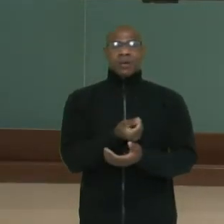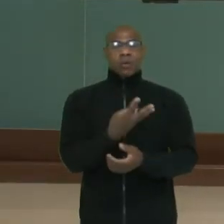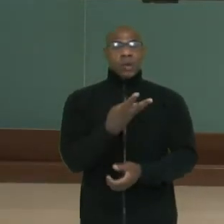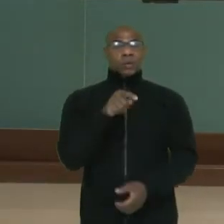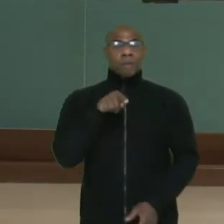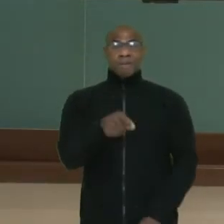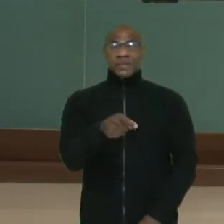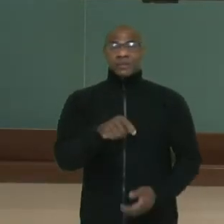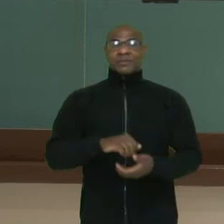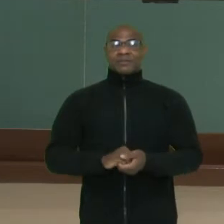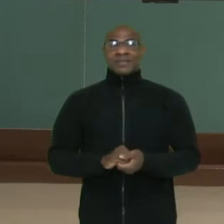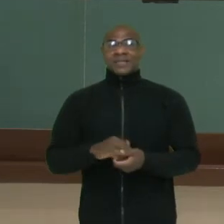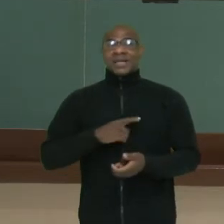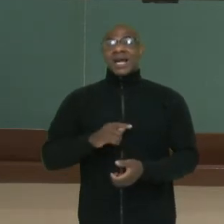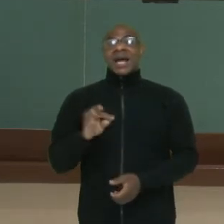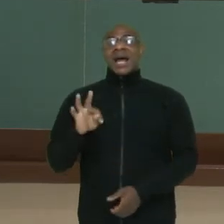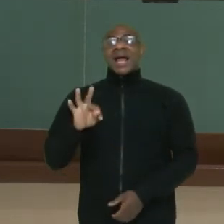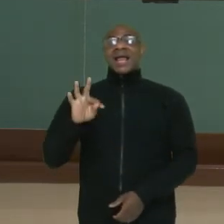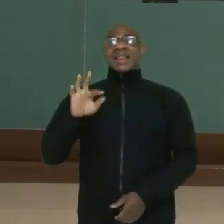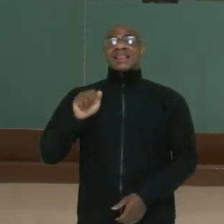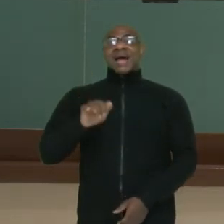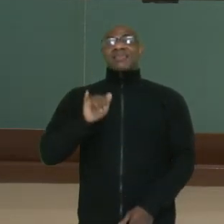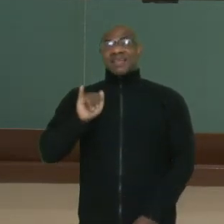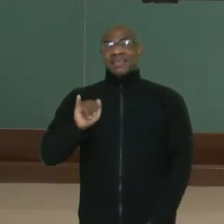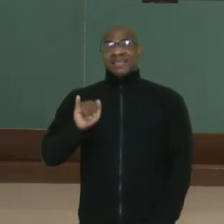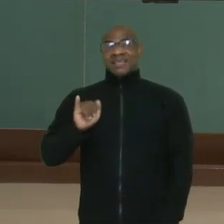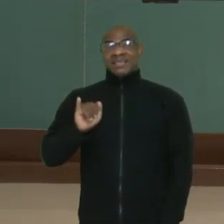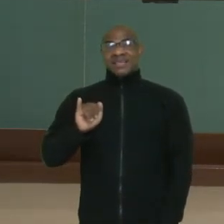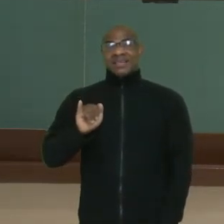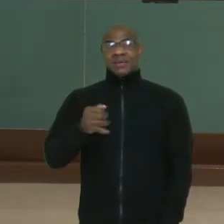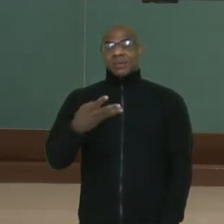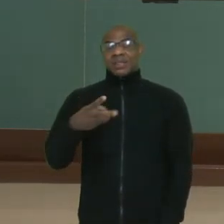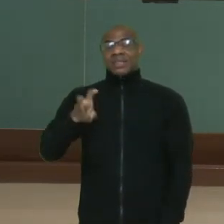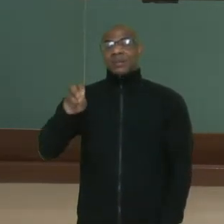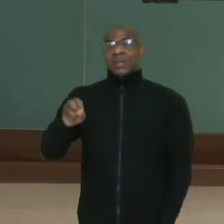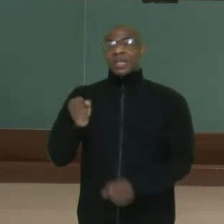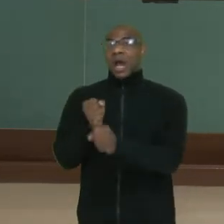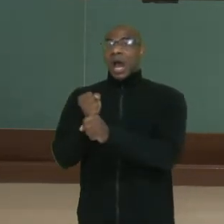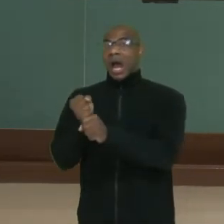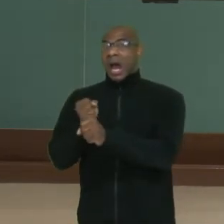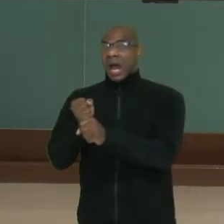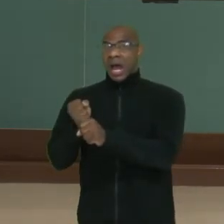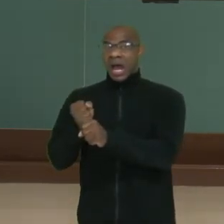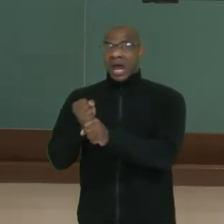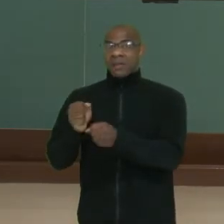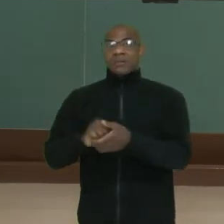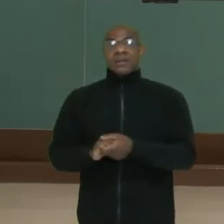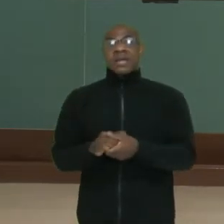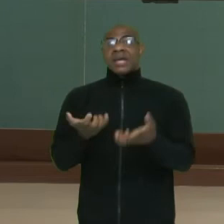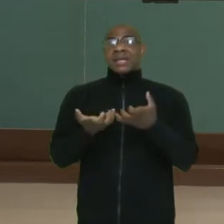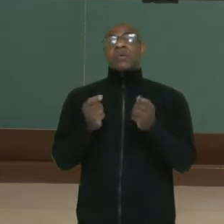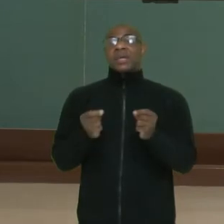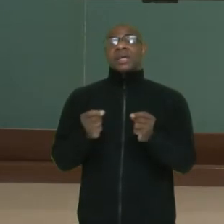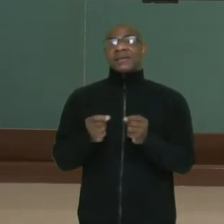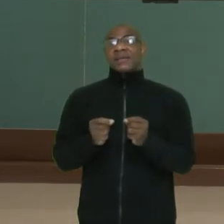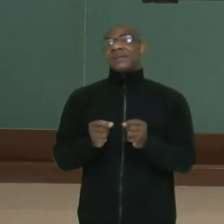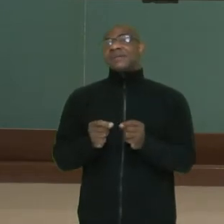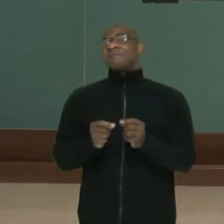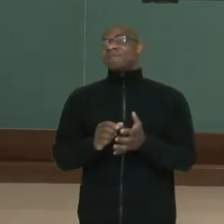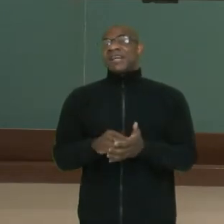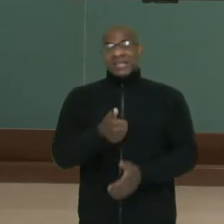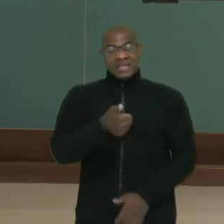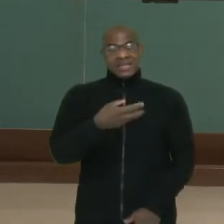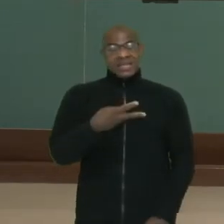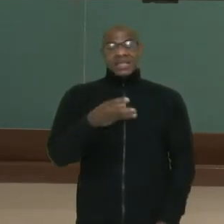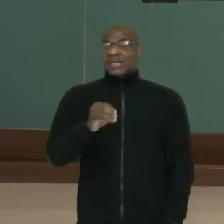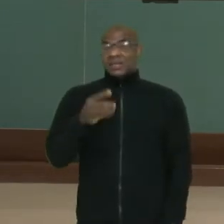de 450 ao ano, durante 130 dias ele quer os juros simples. Então repare que ele não contou grandes histórias, ele